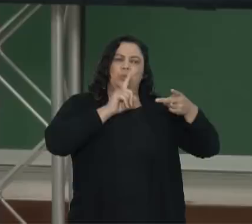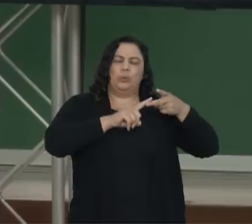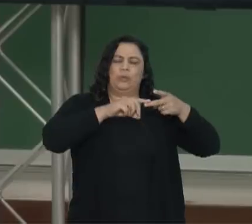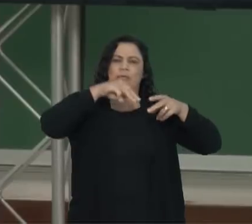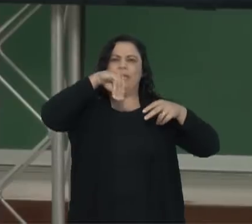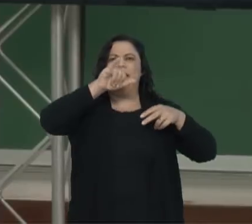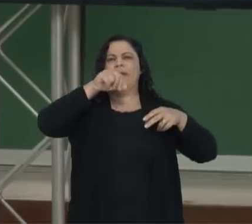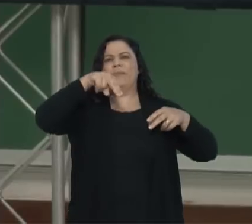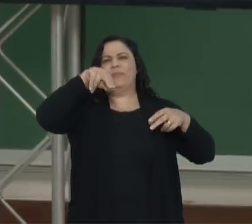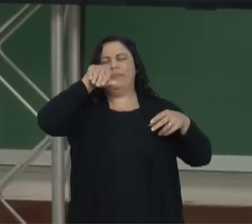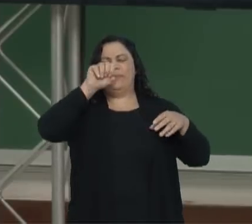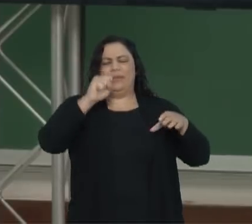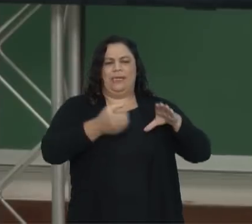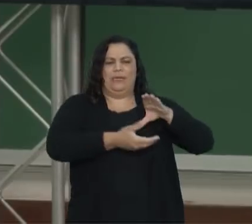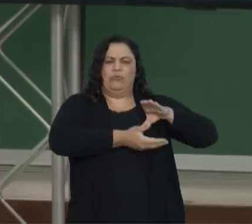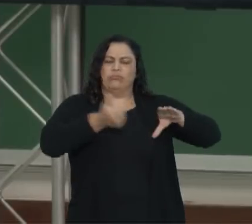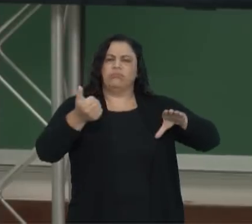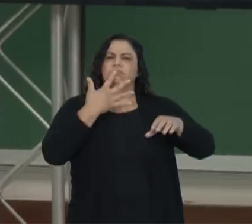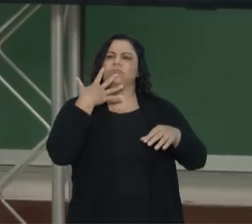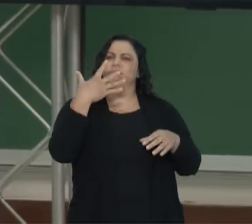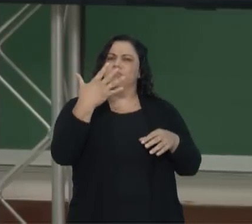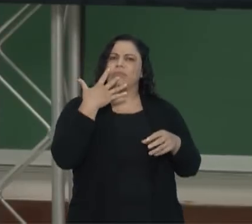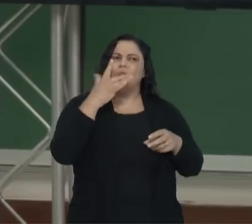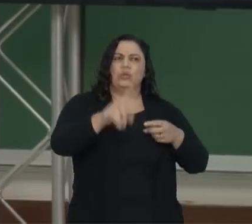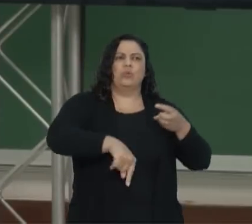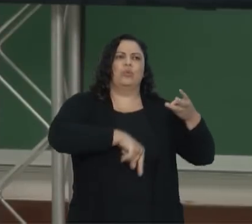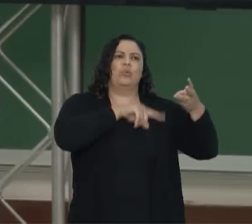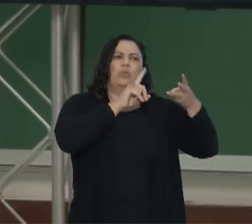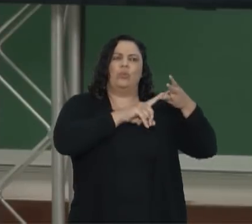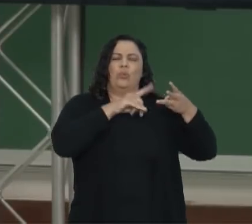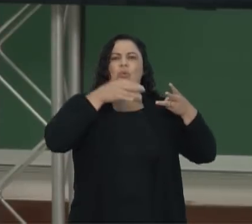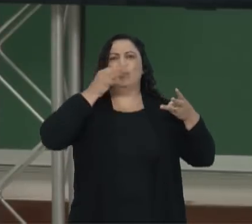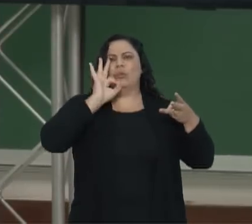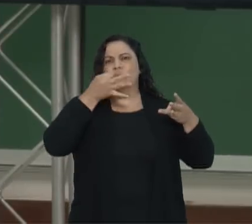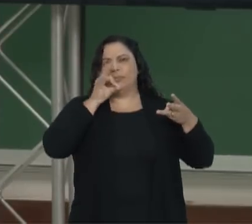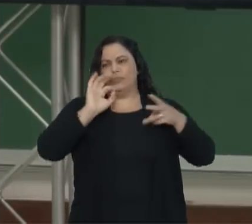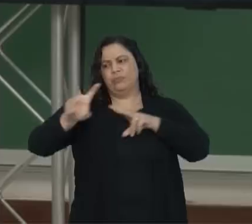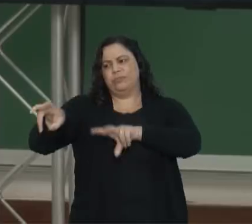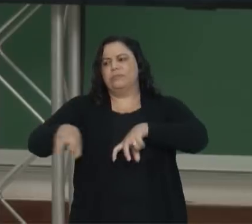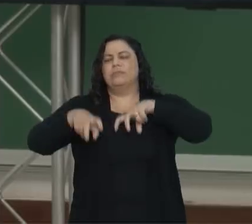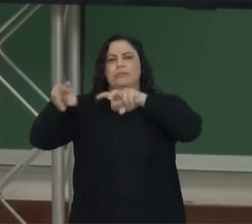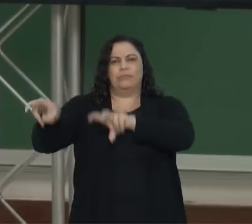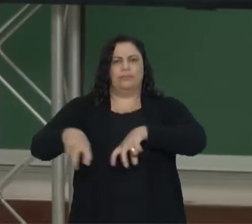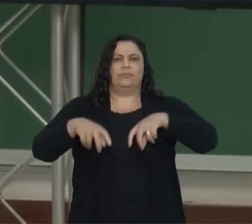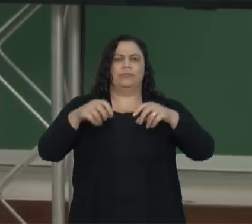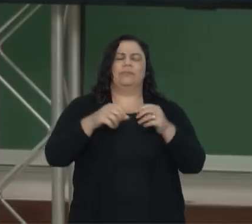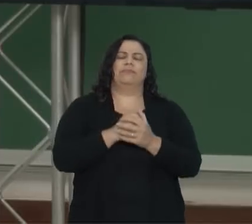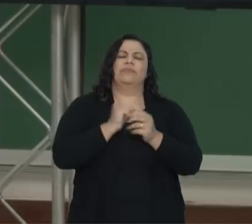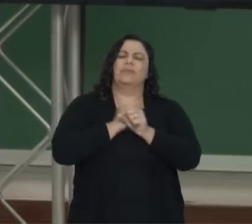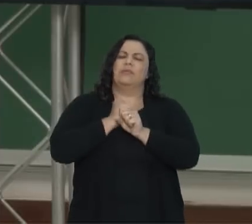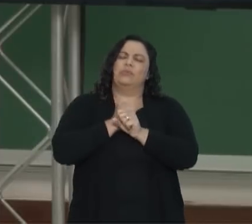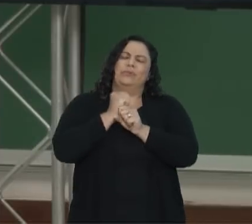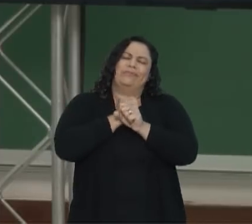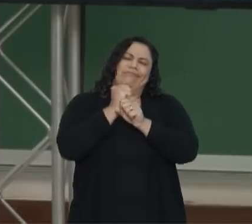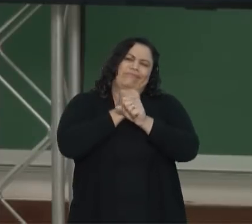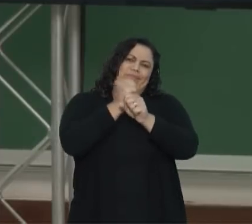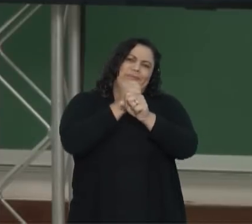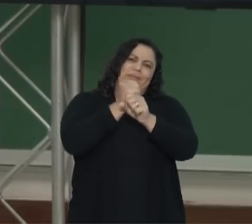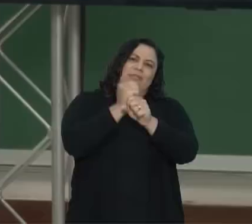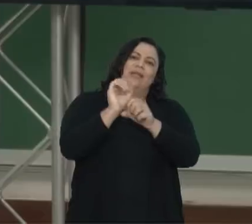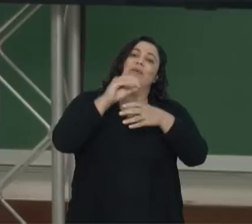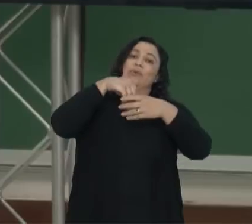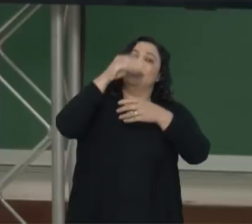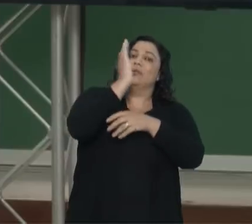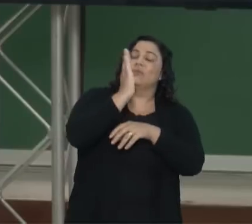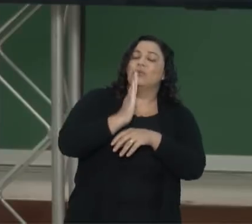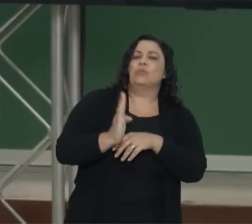atividades econômicas desse período ali, de alguns séculos no Brasil, né? E daí a importância da mão de obra, só